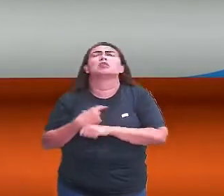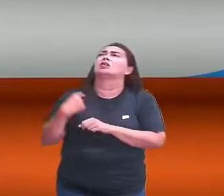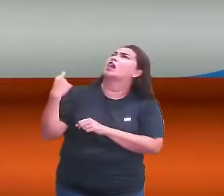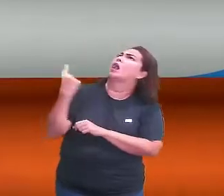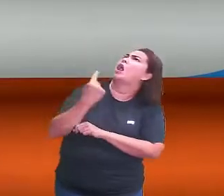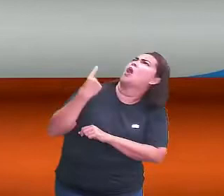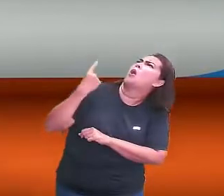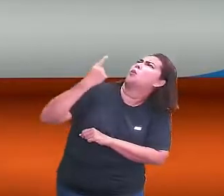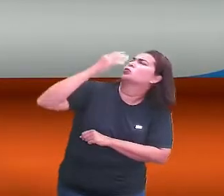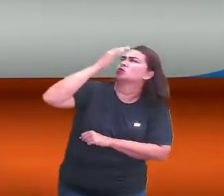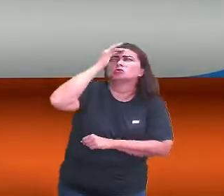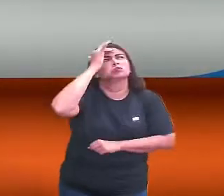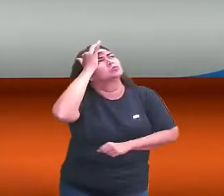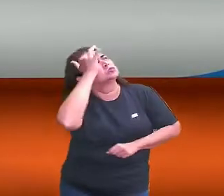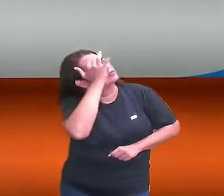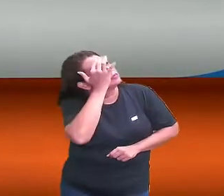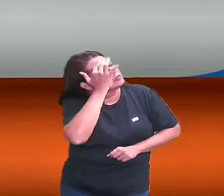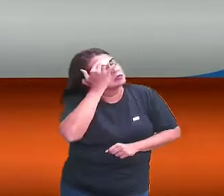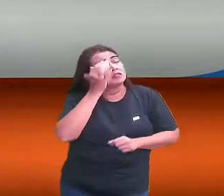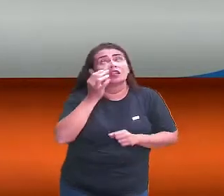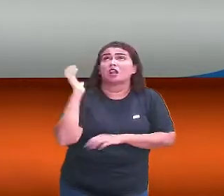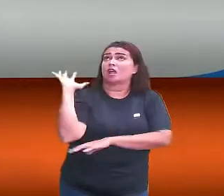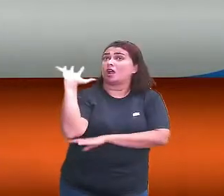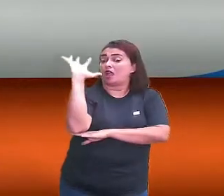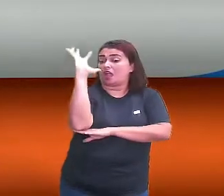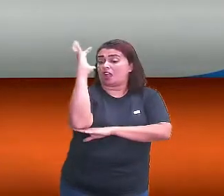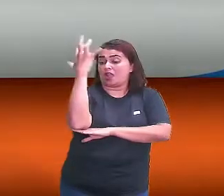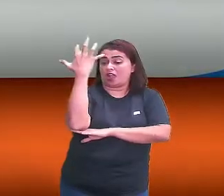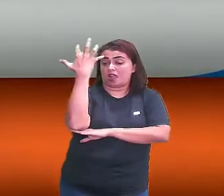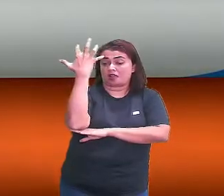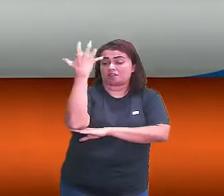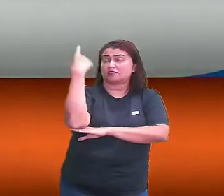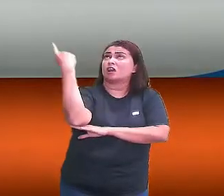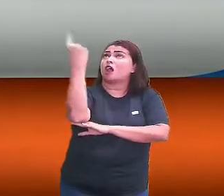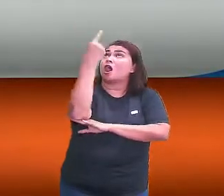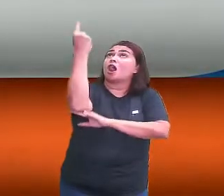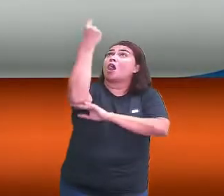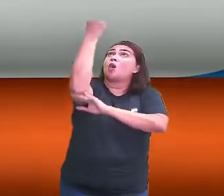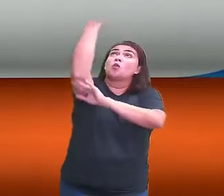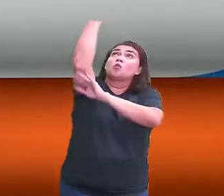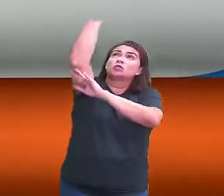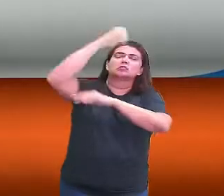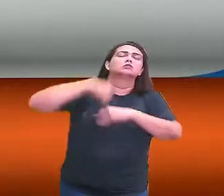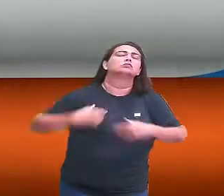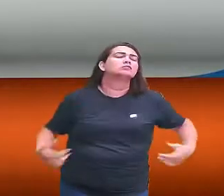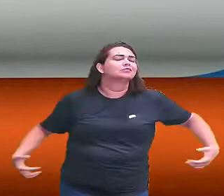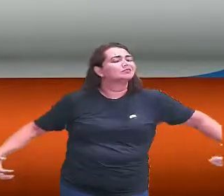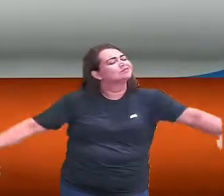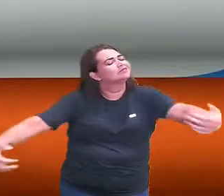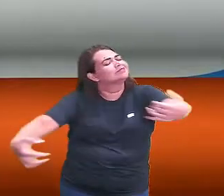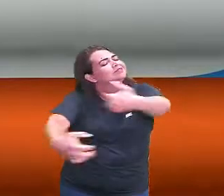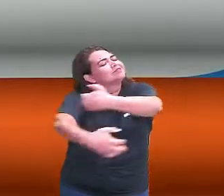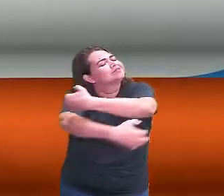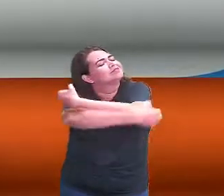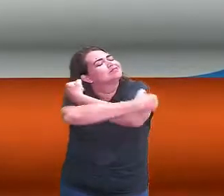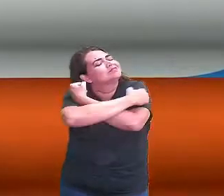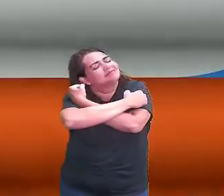mais alta que ele encontrou. Ele encontrou uma árvore muito, muito, muito, muito alta. Foi lá e abraçou.